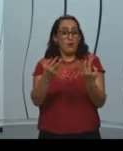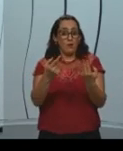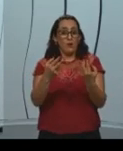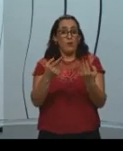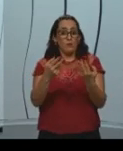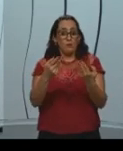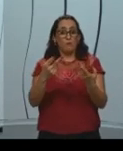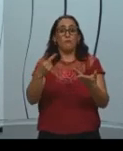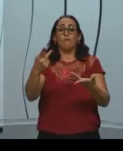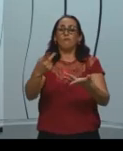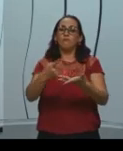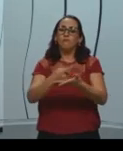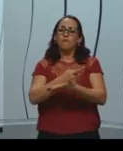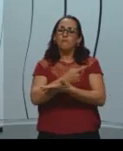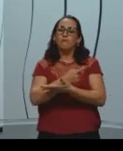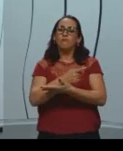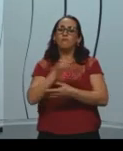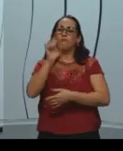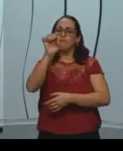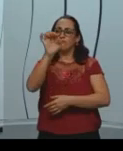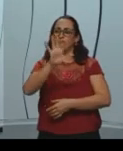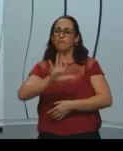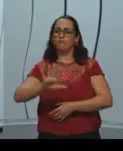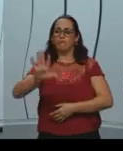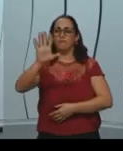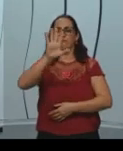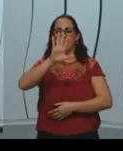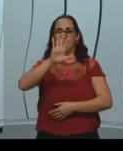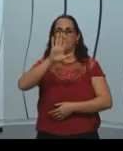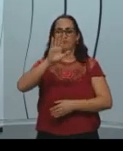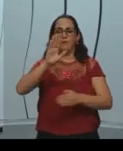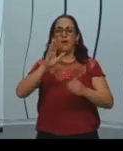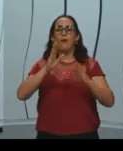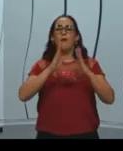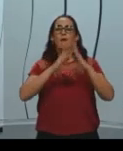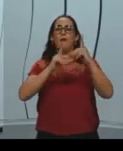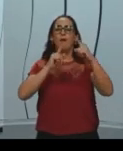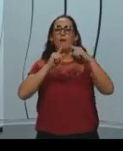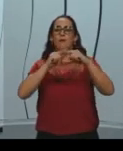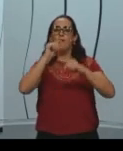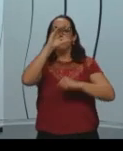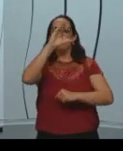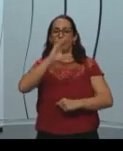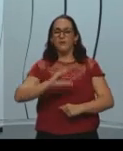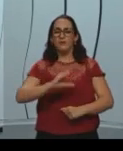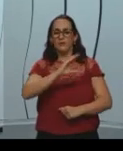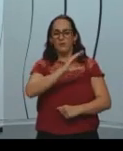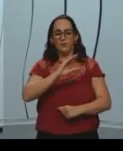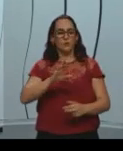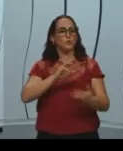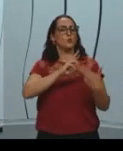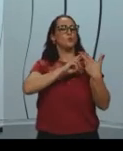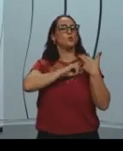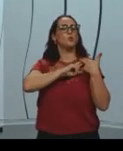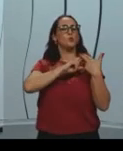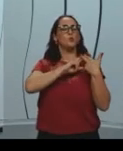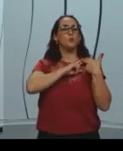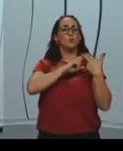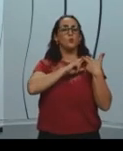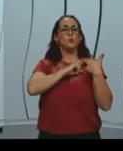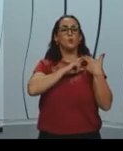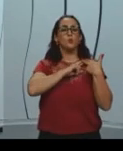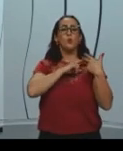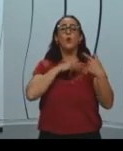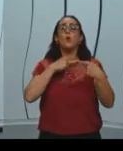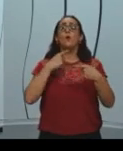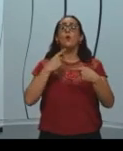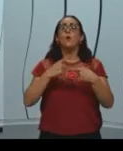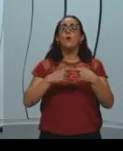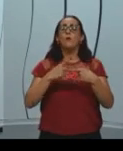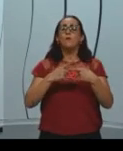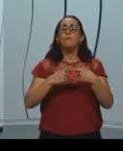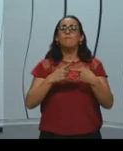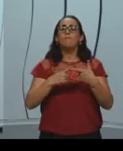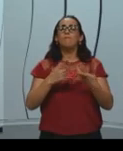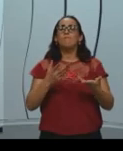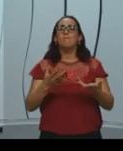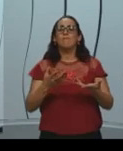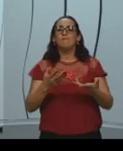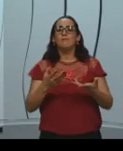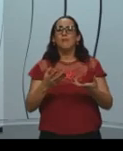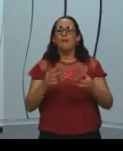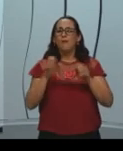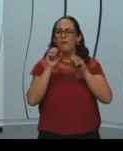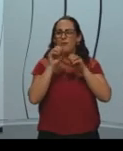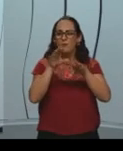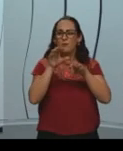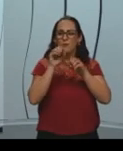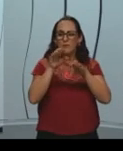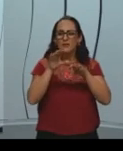chama de catequização. A Igreja Católica ela tem um papel importante nesse sentido, porque essa missão de catequizar,